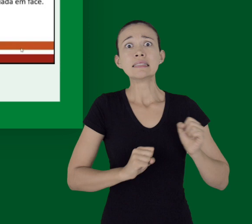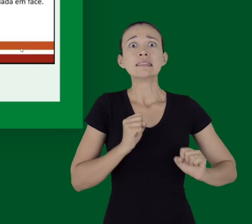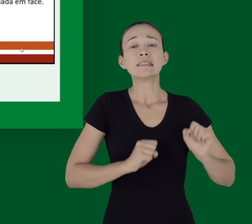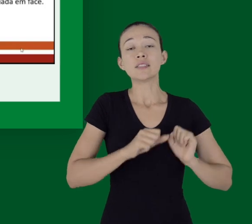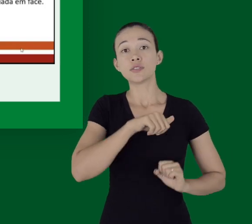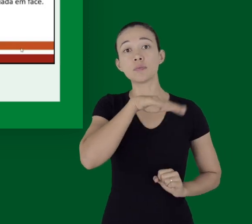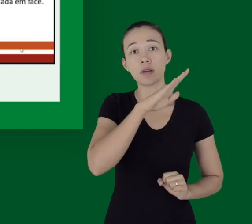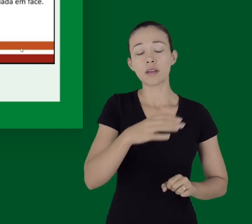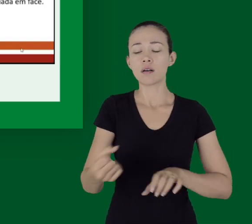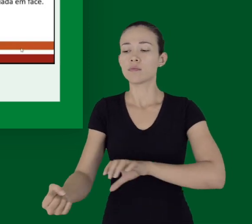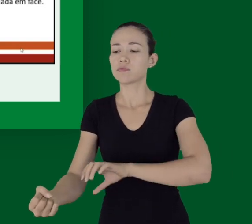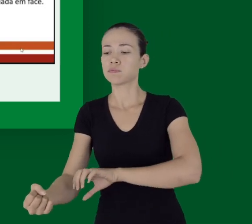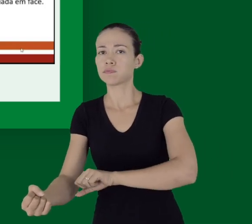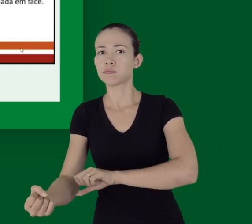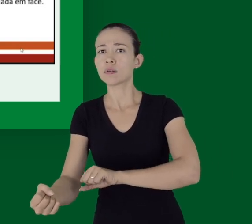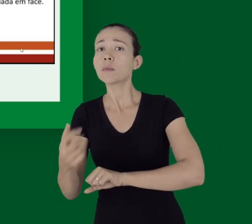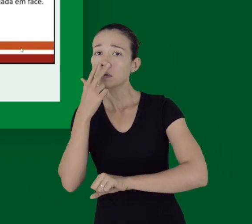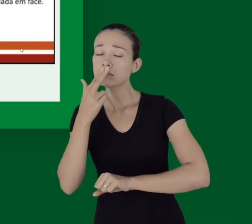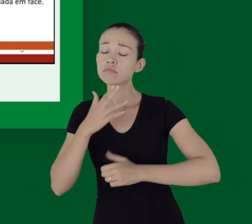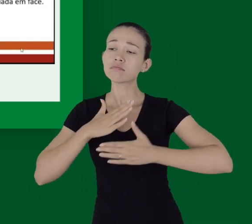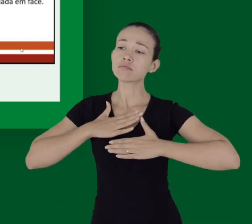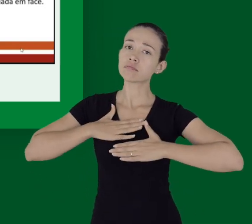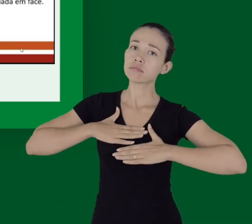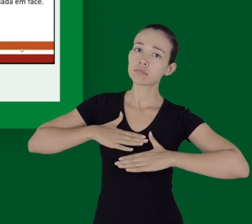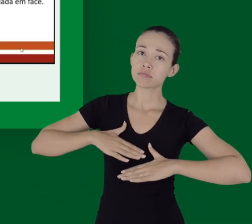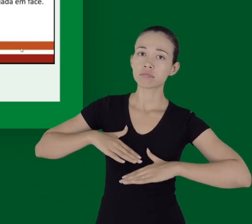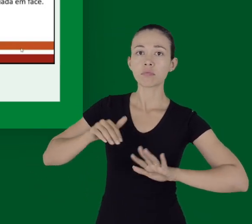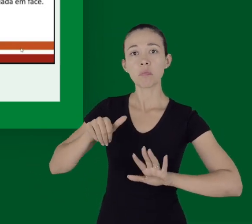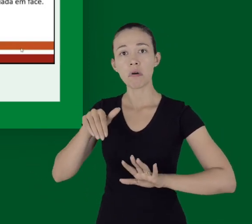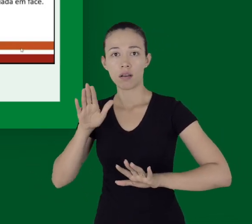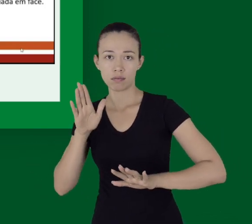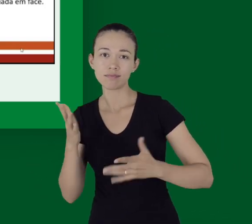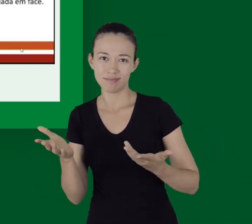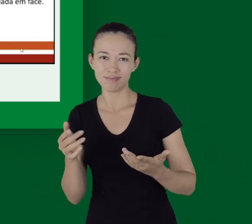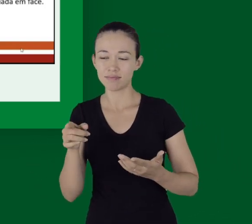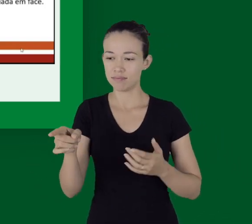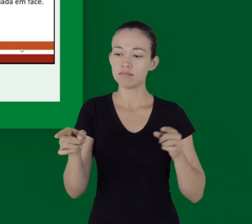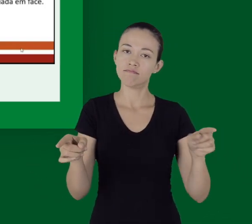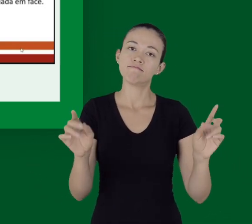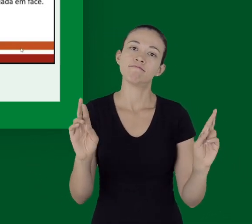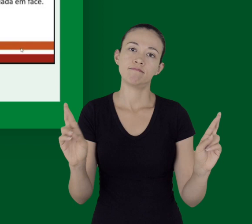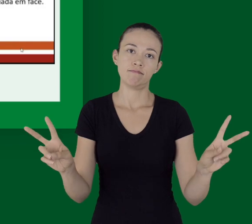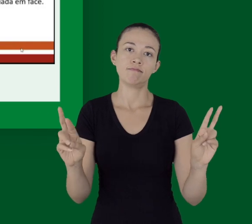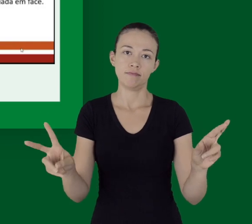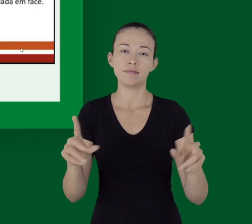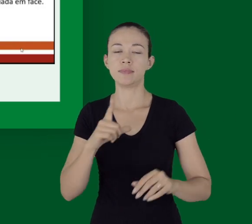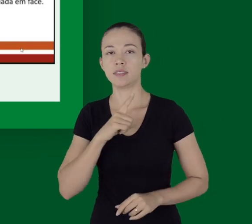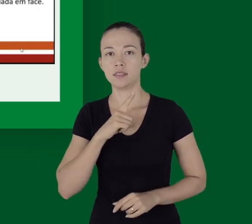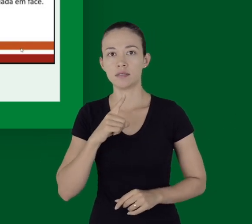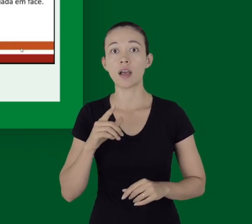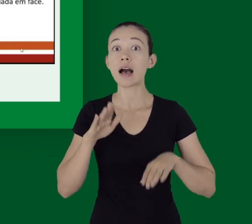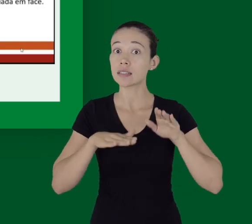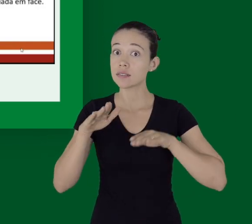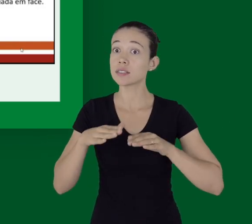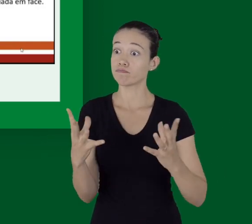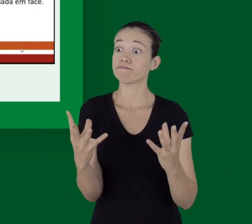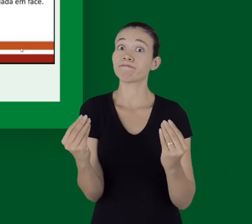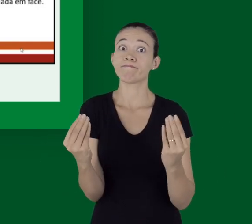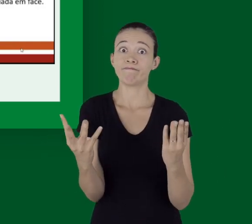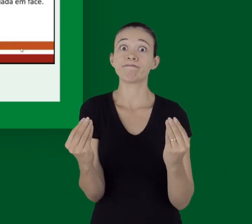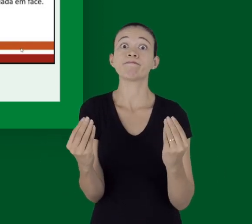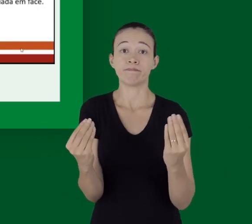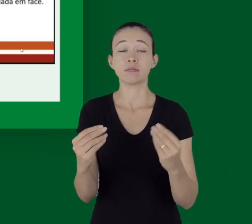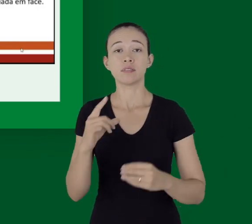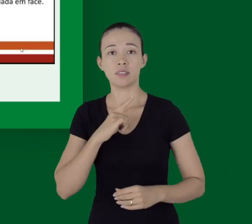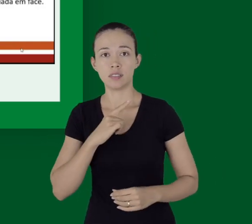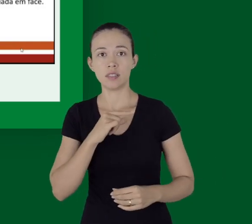pouquinho mais baixo, vai estar mais tranquilo ou não, né? Então, geralmente a diferença de pressão é bem alta, tá? Não é uma diferença